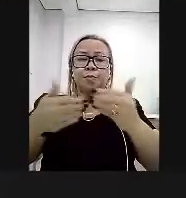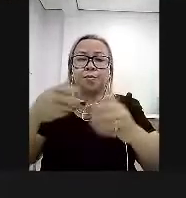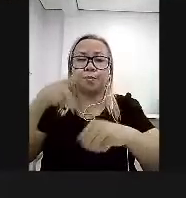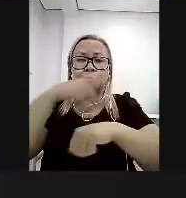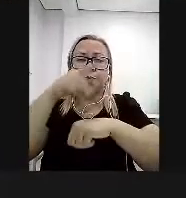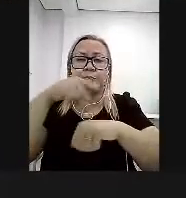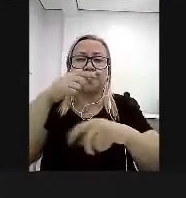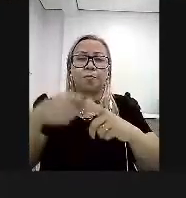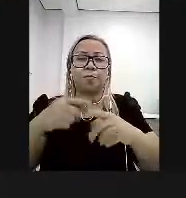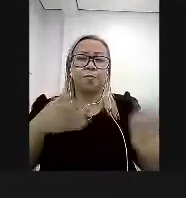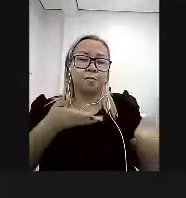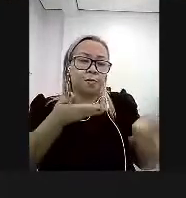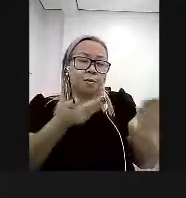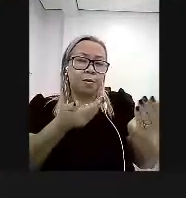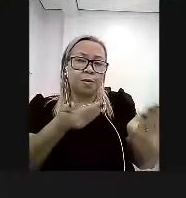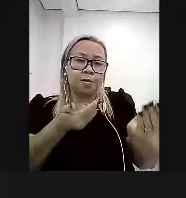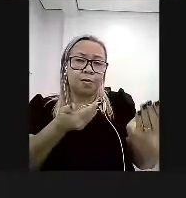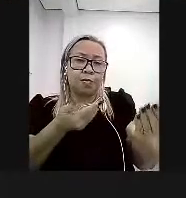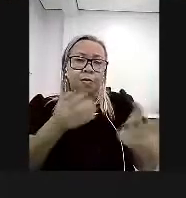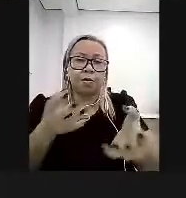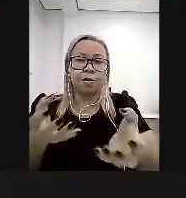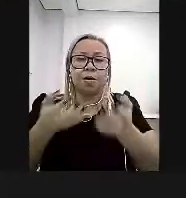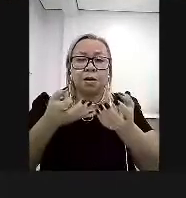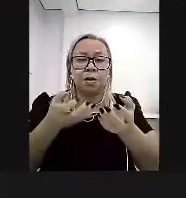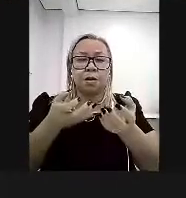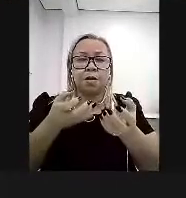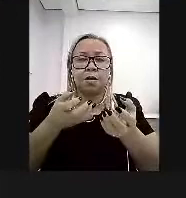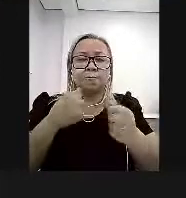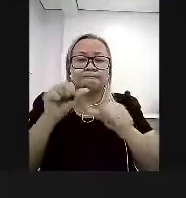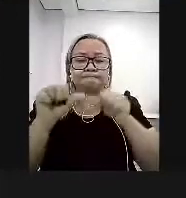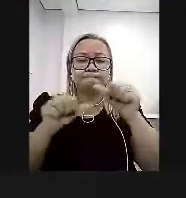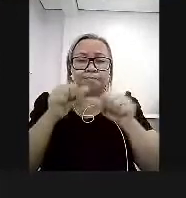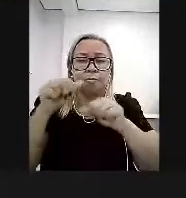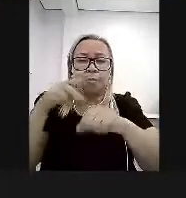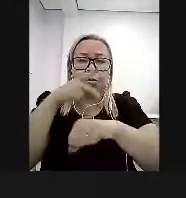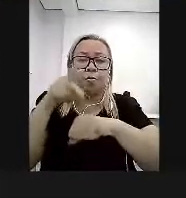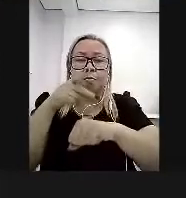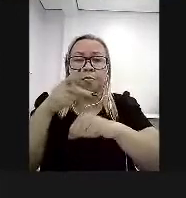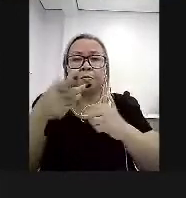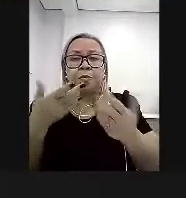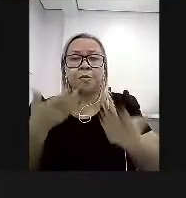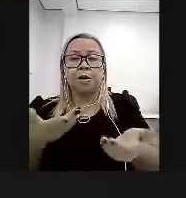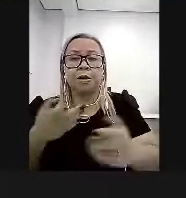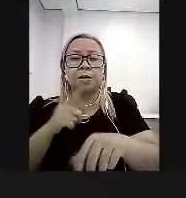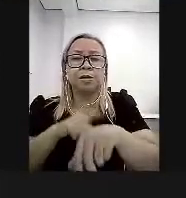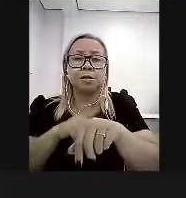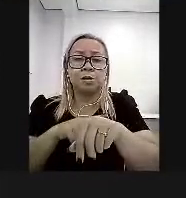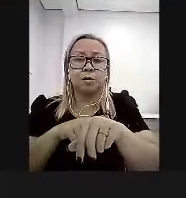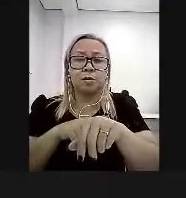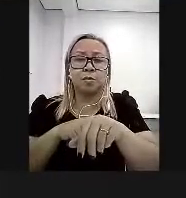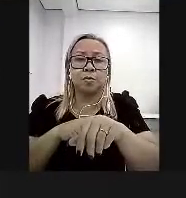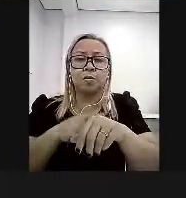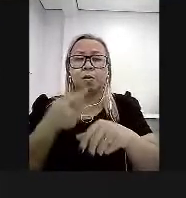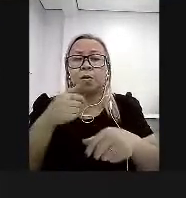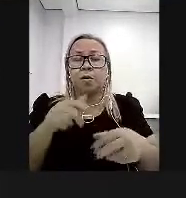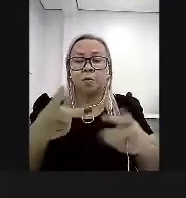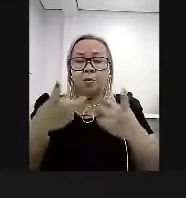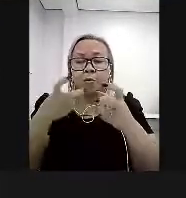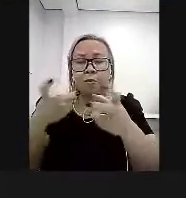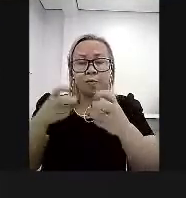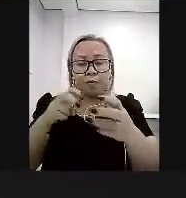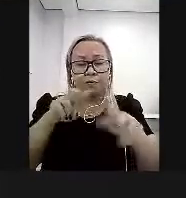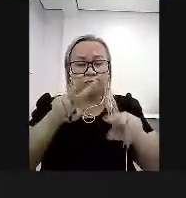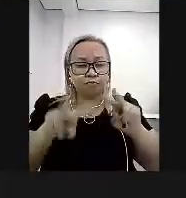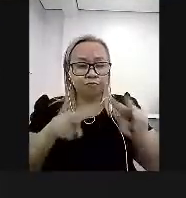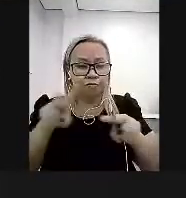a juventude queria transformar o país. No entanto, quando eu fui verificar essa ficha, viu